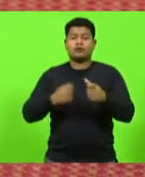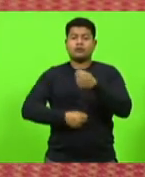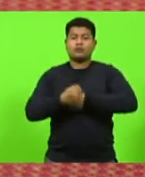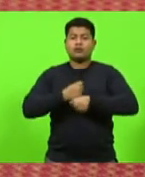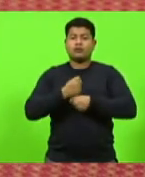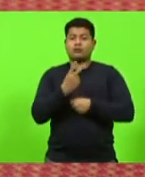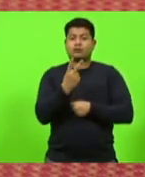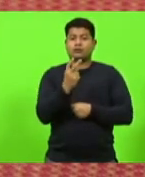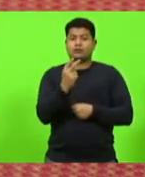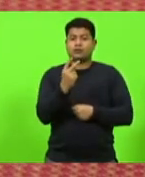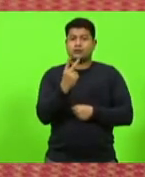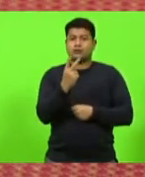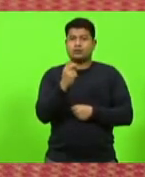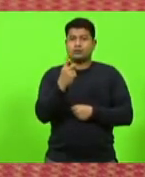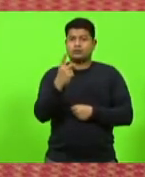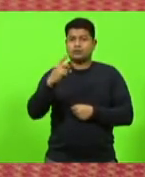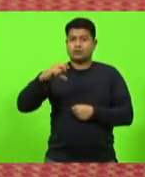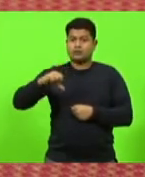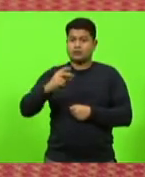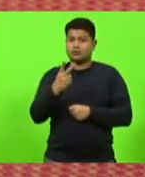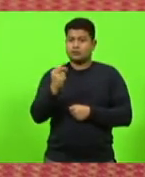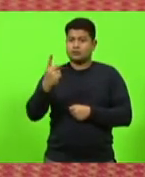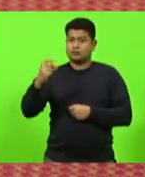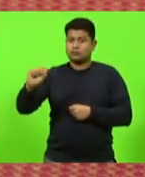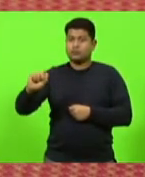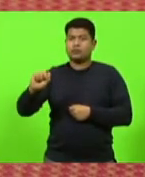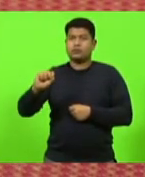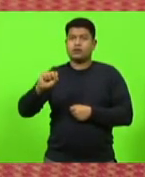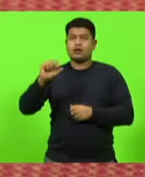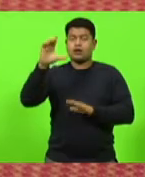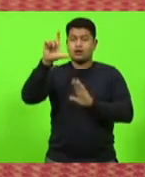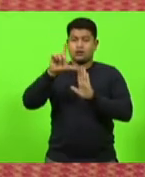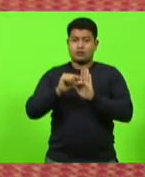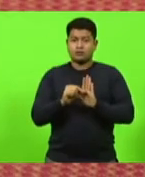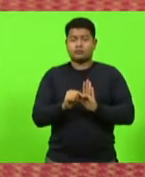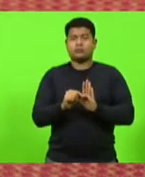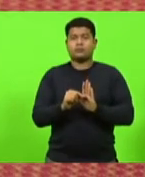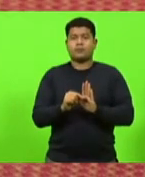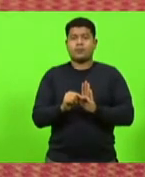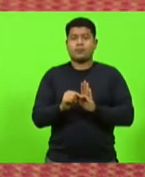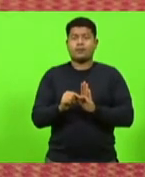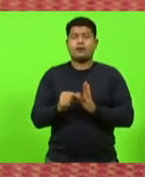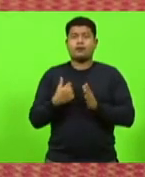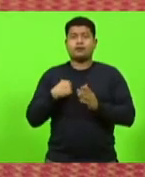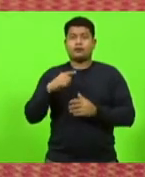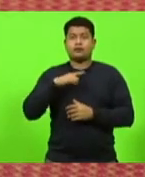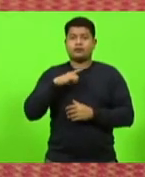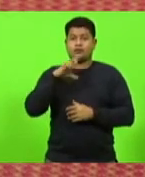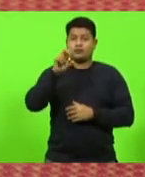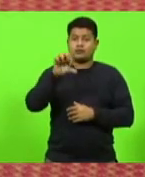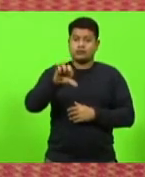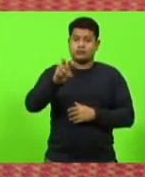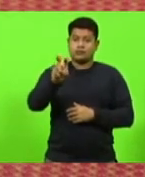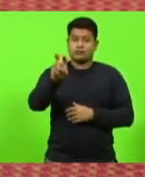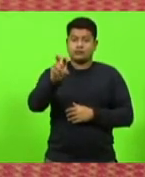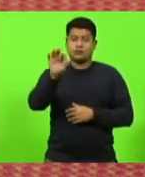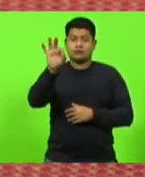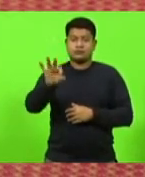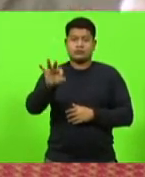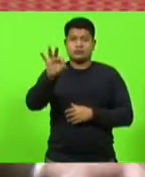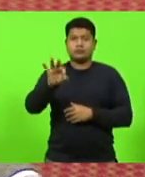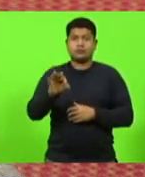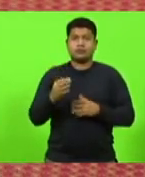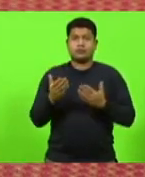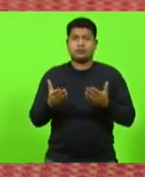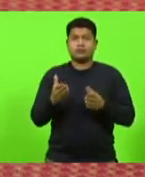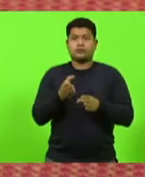então, está escrito. A diminuição para... O aumento do percentual para redução de juros e multa para 95% está inserido exatamente na abrangência do